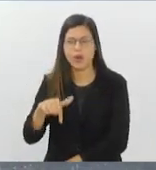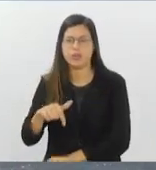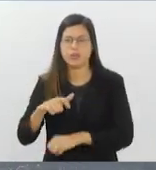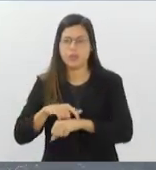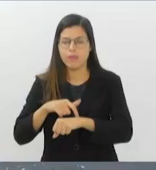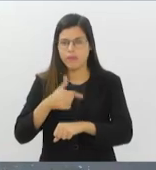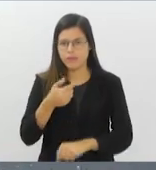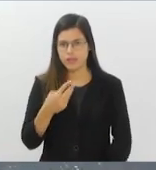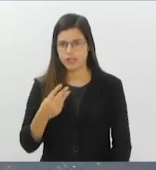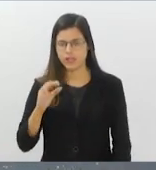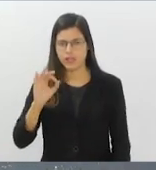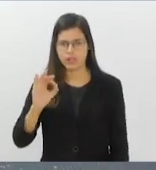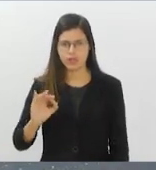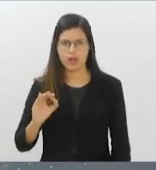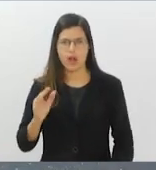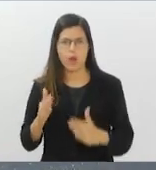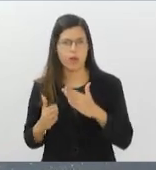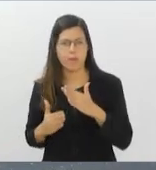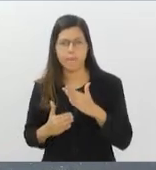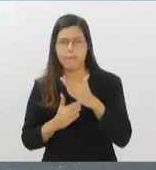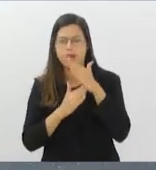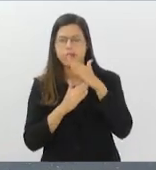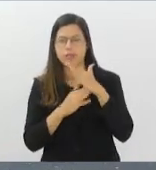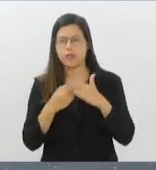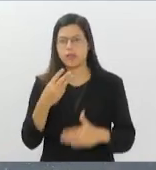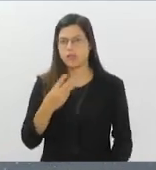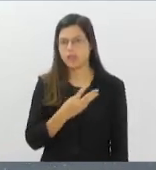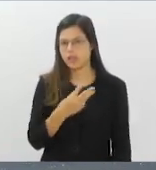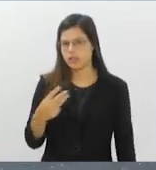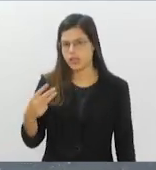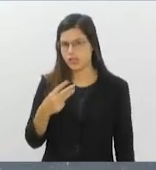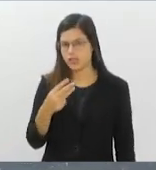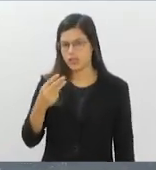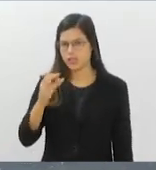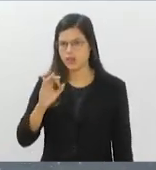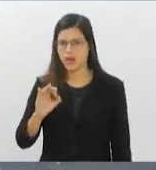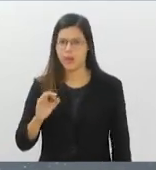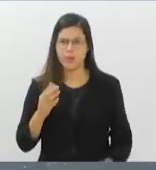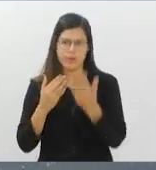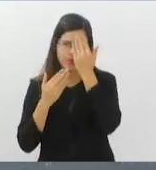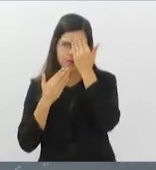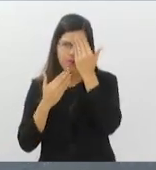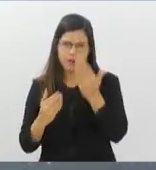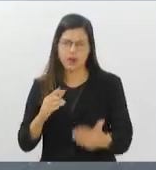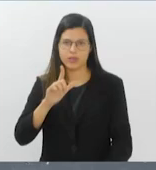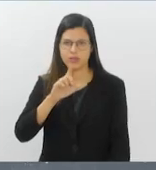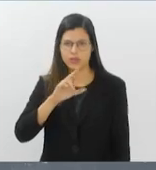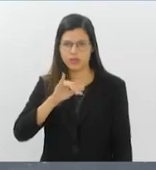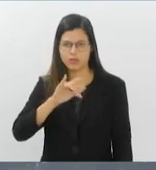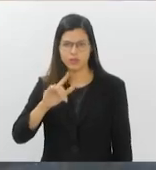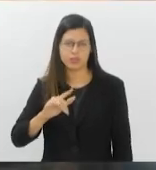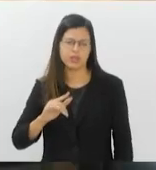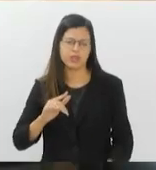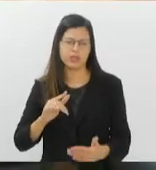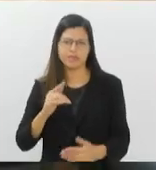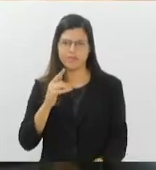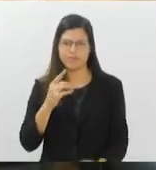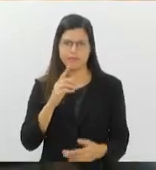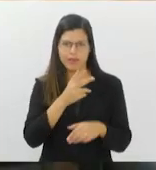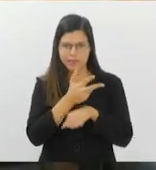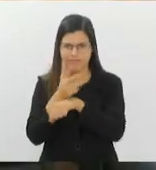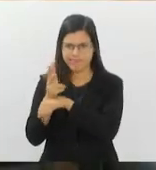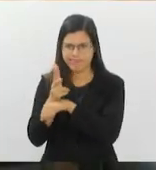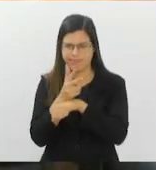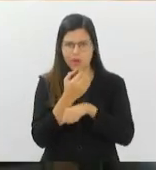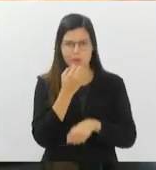graus. A máxima prevista para hoje é de 33 graus. Obrigado, Luiz Augusto, pelas imagens. O Bom